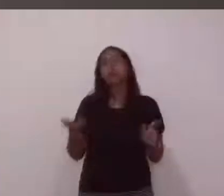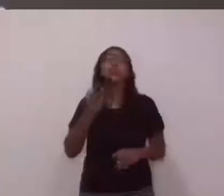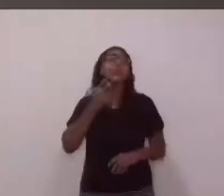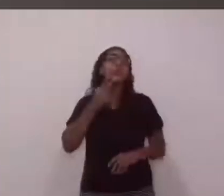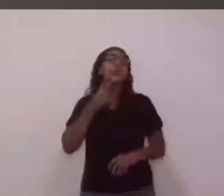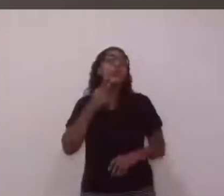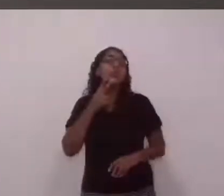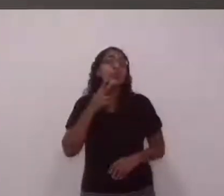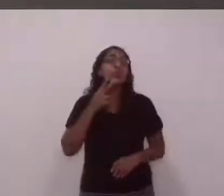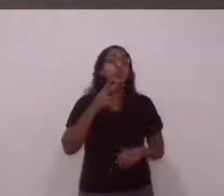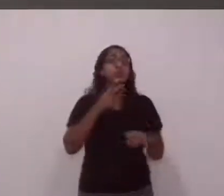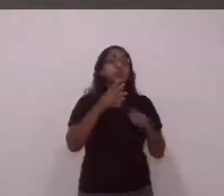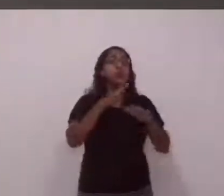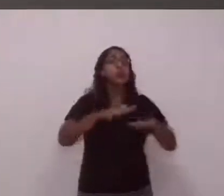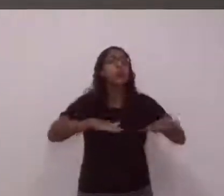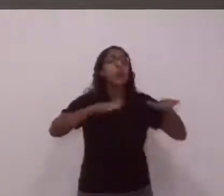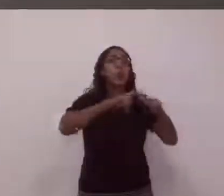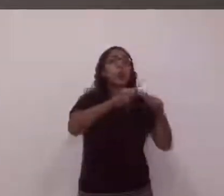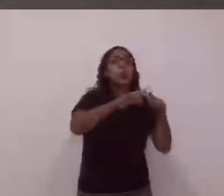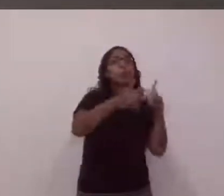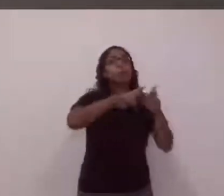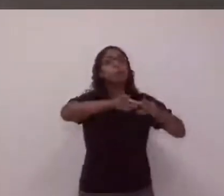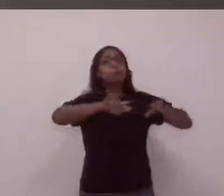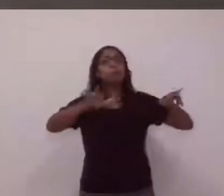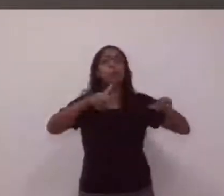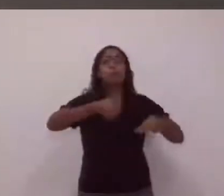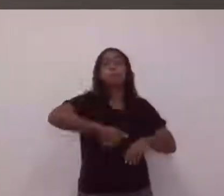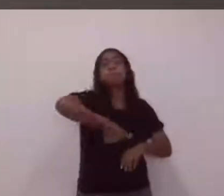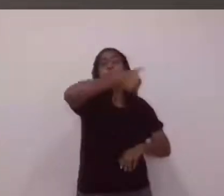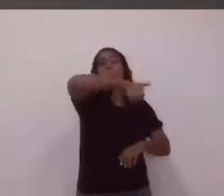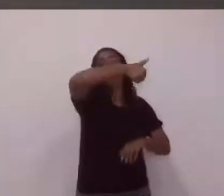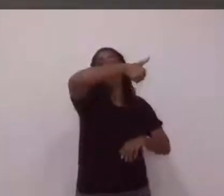Jaime vinheta maior que o Edson vinheta maior que qualquer vereador